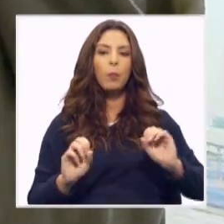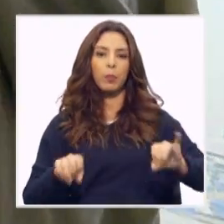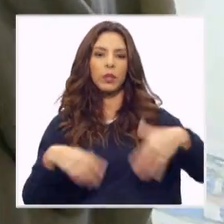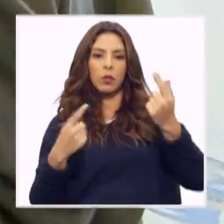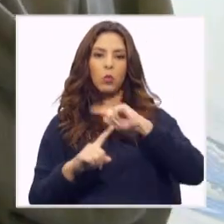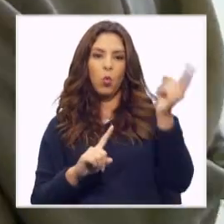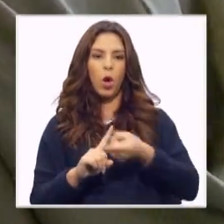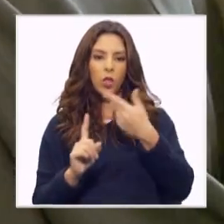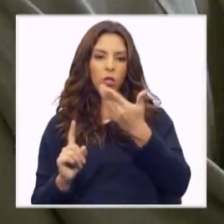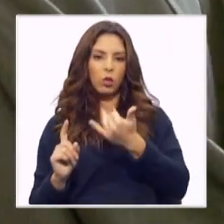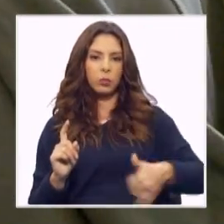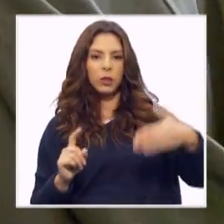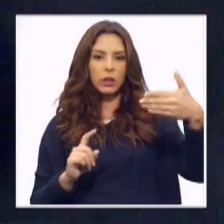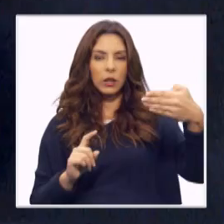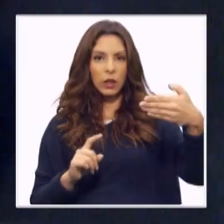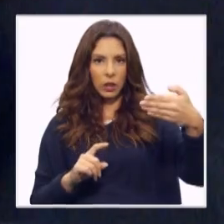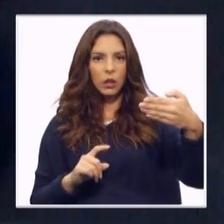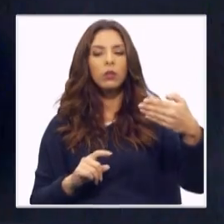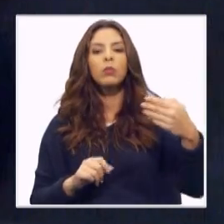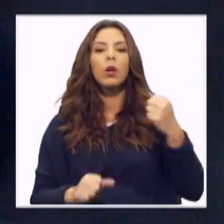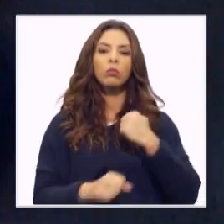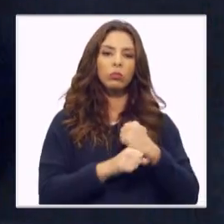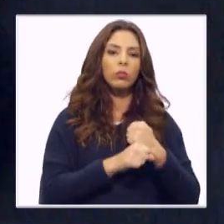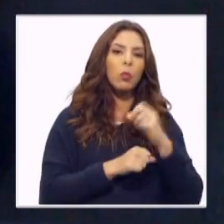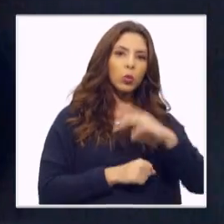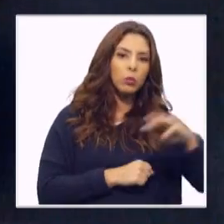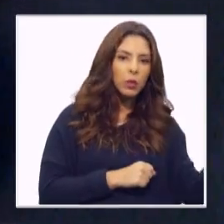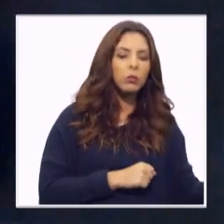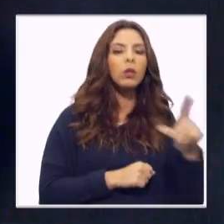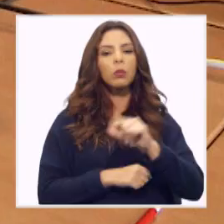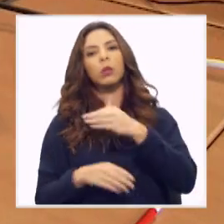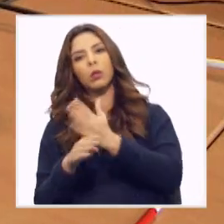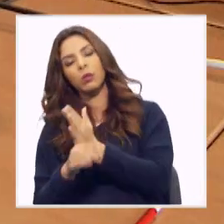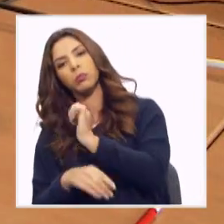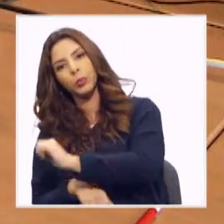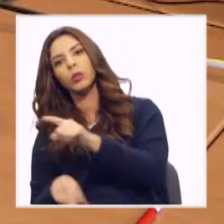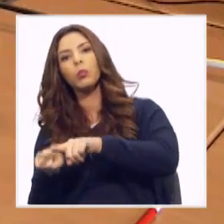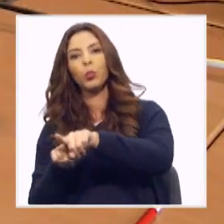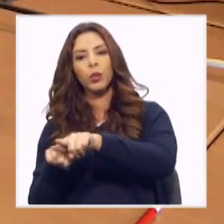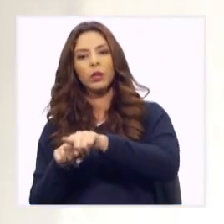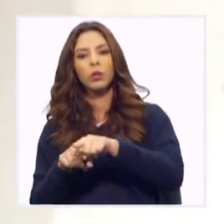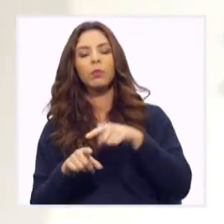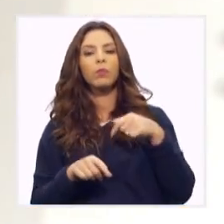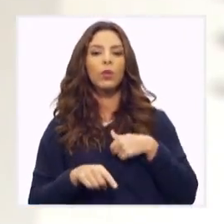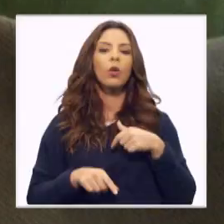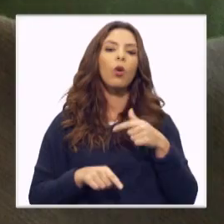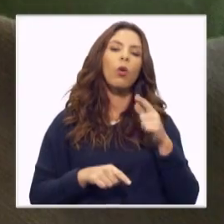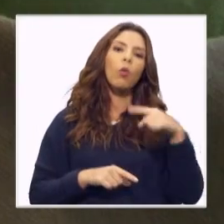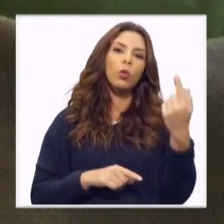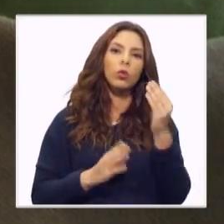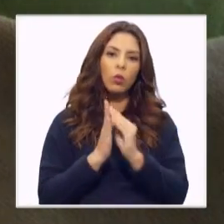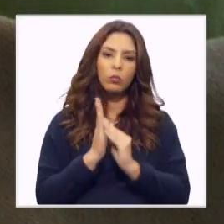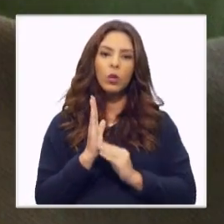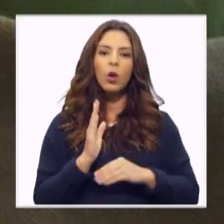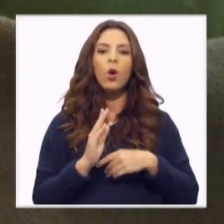desde o início de 2017. Trabalho na secção de multimédia, mas também escrevo para a secção de política. Sou coautor do Fogo e Fúria